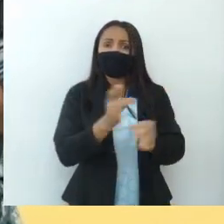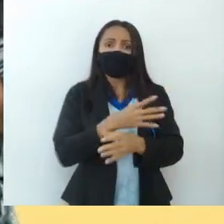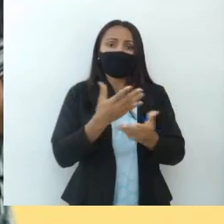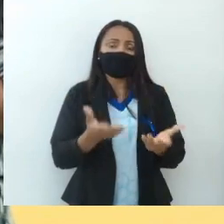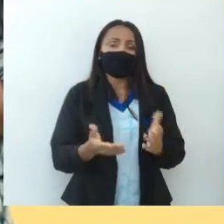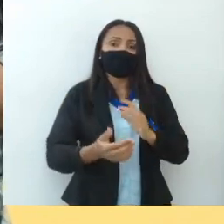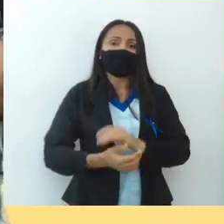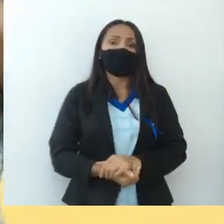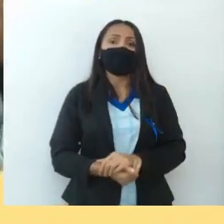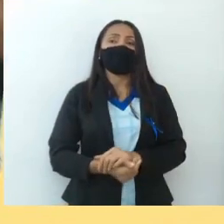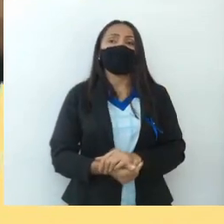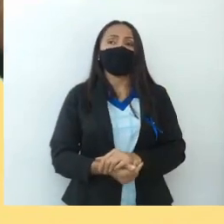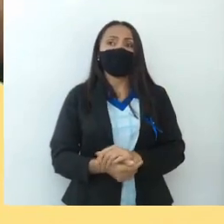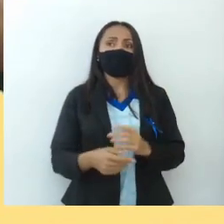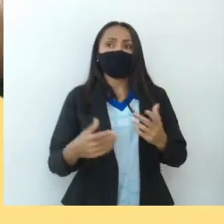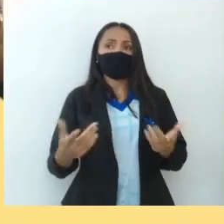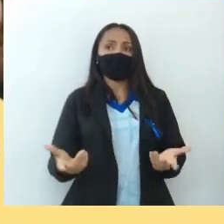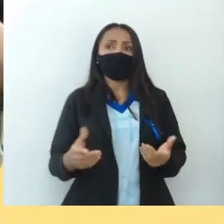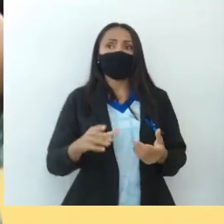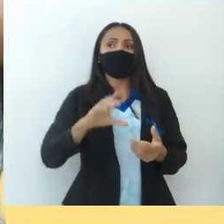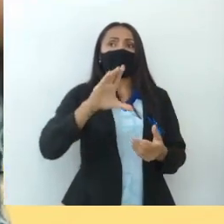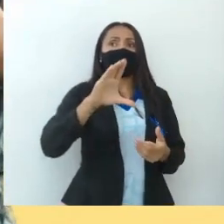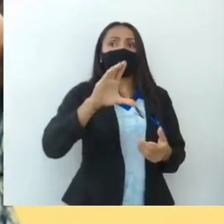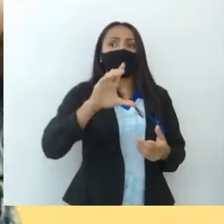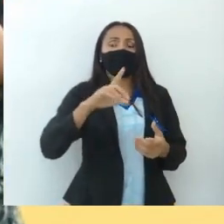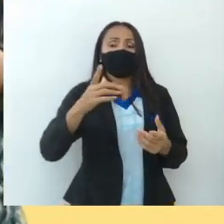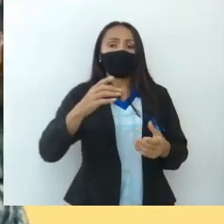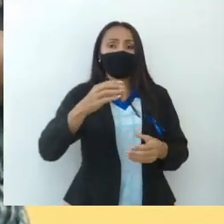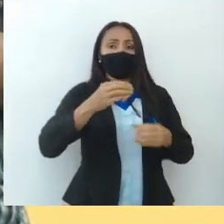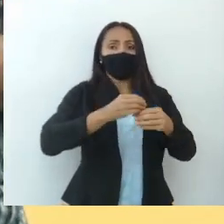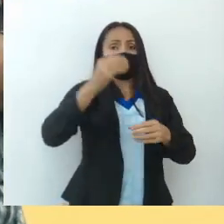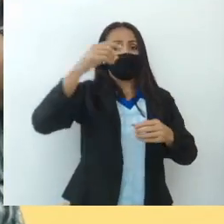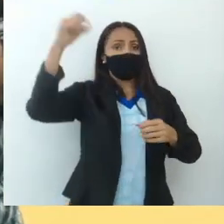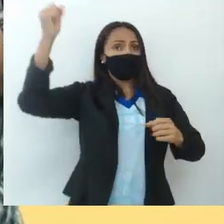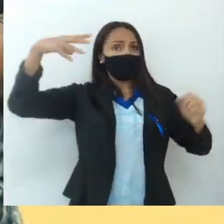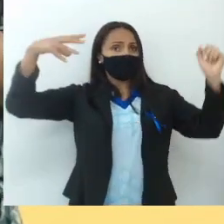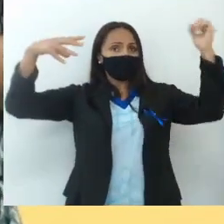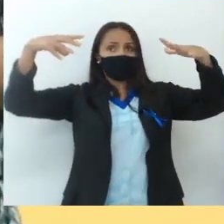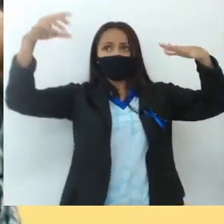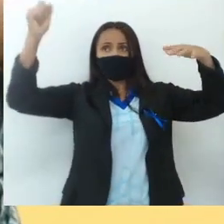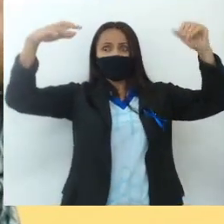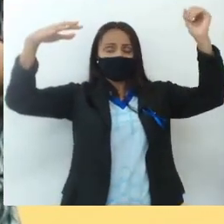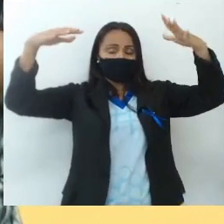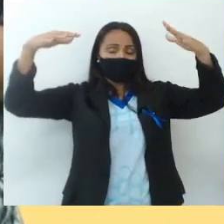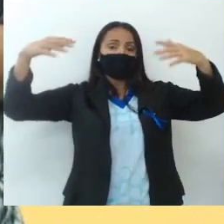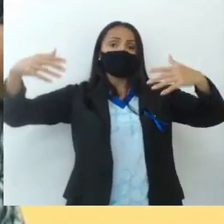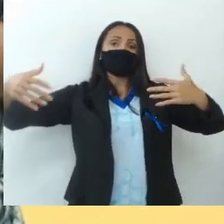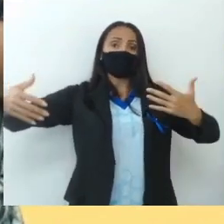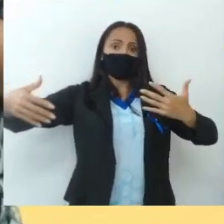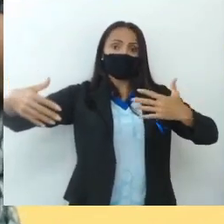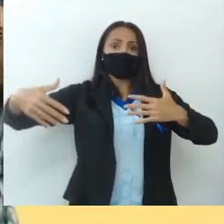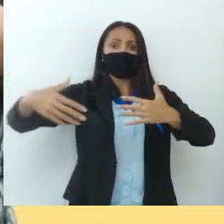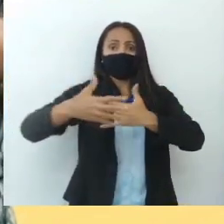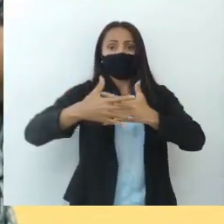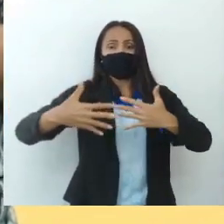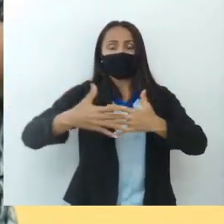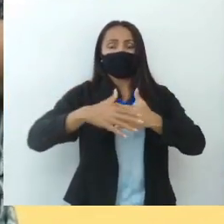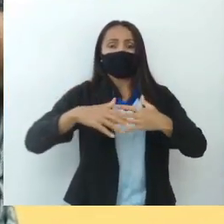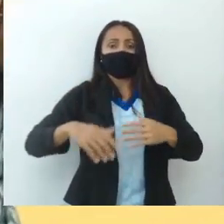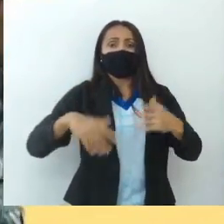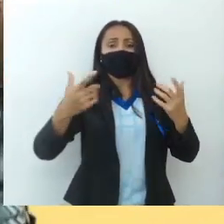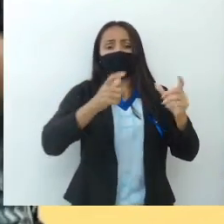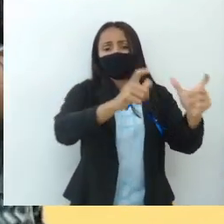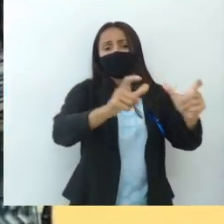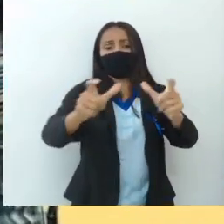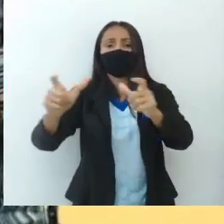na cidade. Isso, não são originais, mas é uma réplica, né, dos lampiões da cidade, que, pessoal, em outros lugares aí que a gente